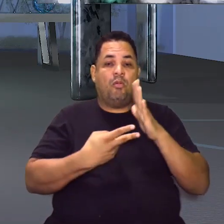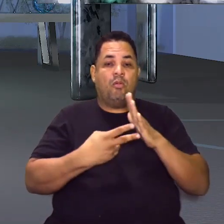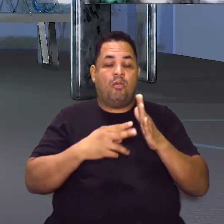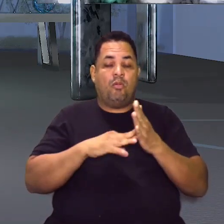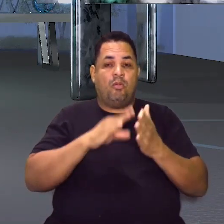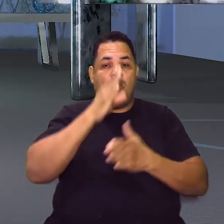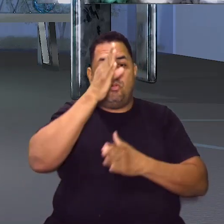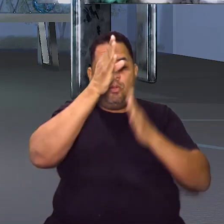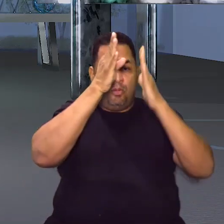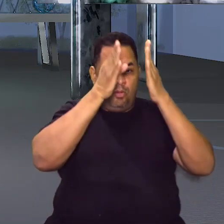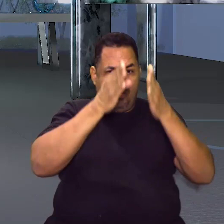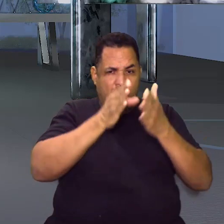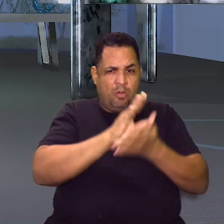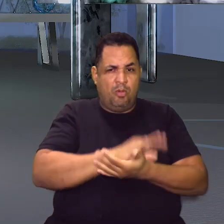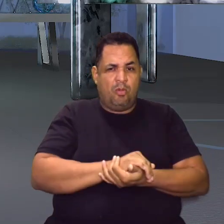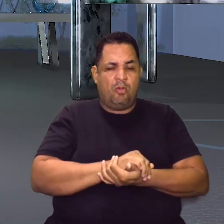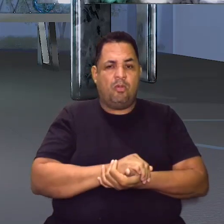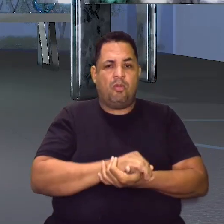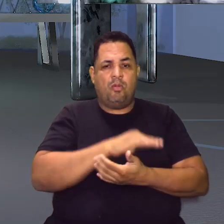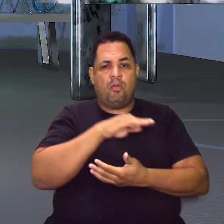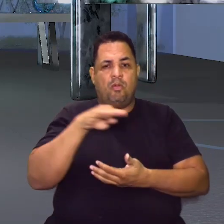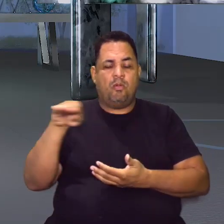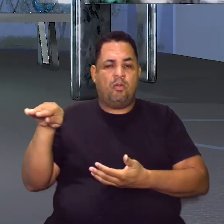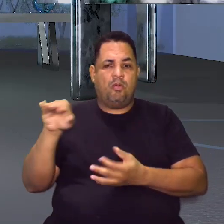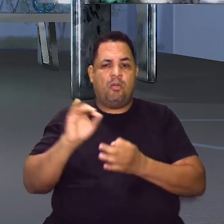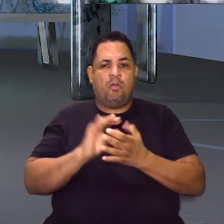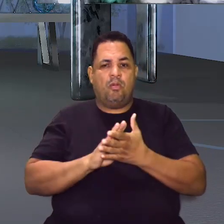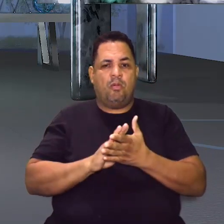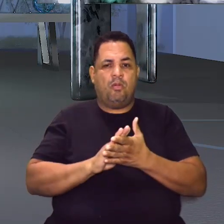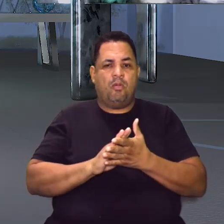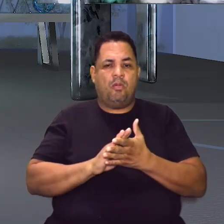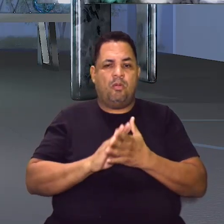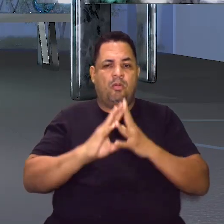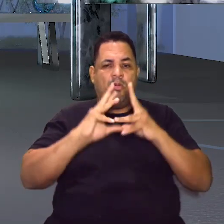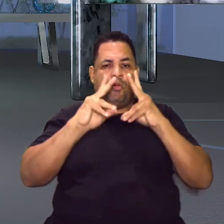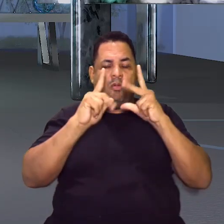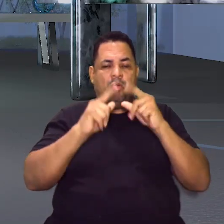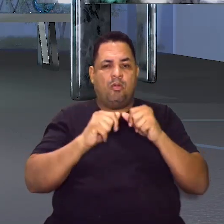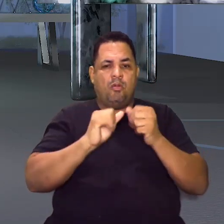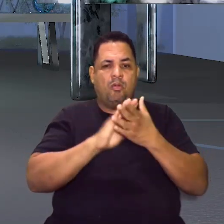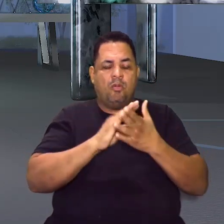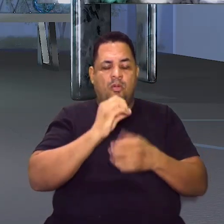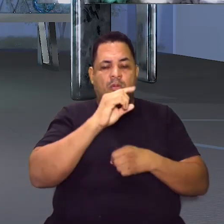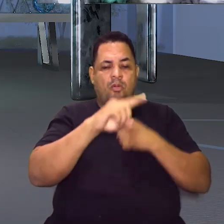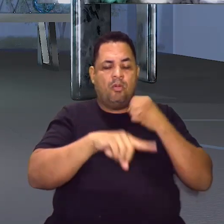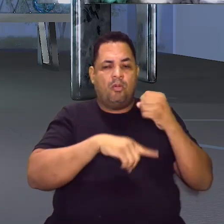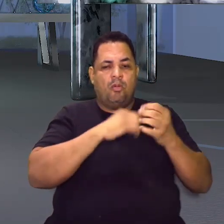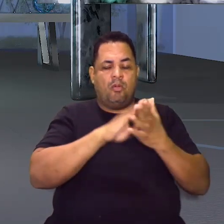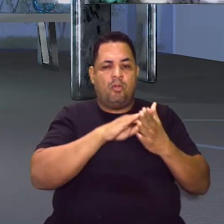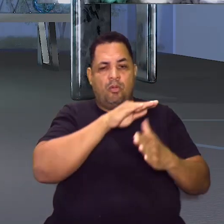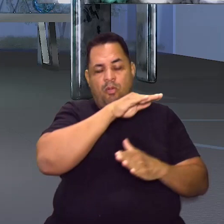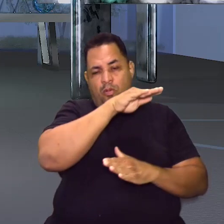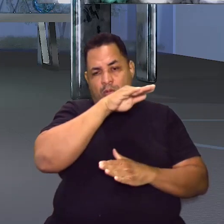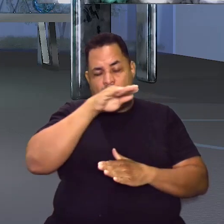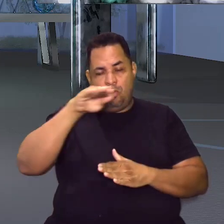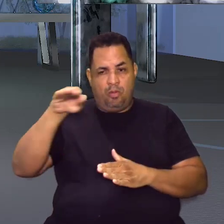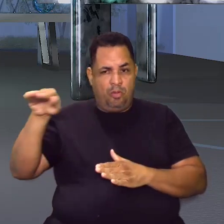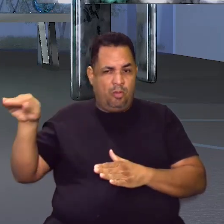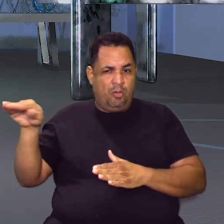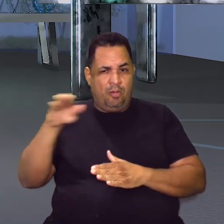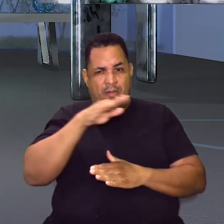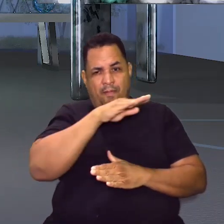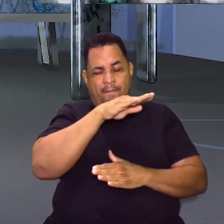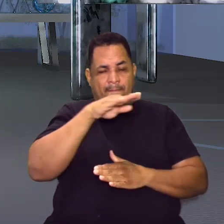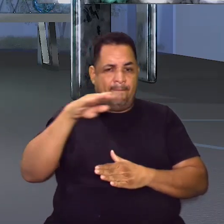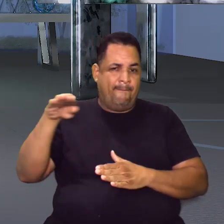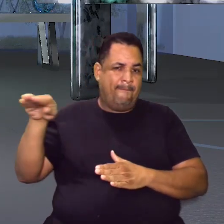linhas horizontais do período? Significa dizer que todos os átomos que estão no mesmo período, os elementos químicos que